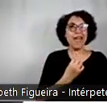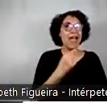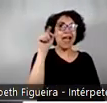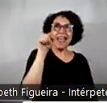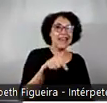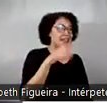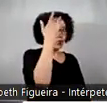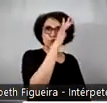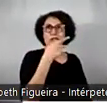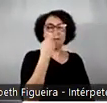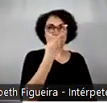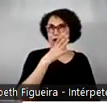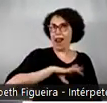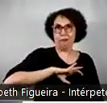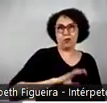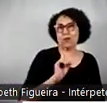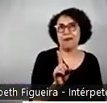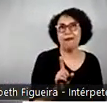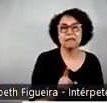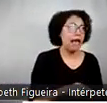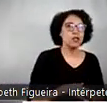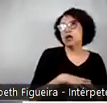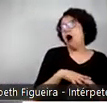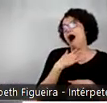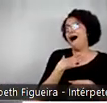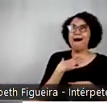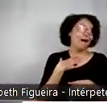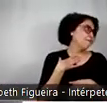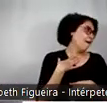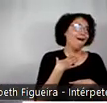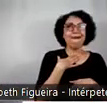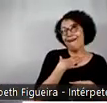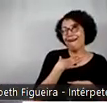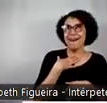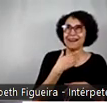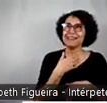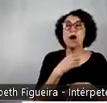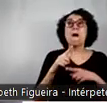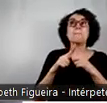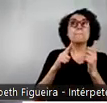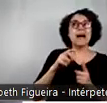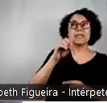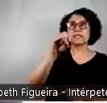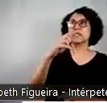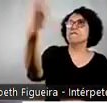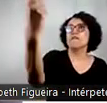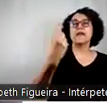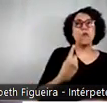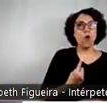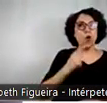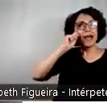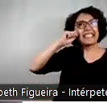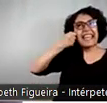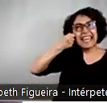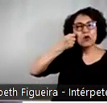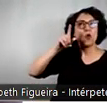por exemplo, falando inglês, não é tão legal assim quanto a pessoa branca que fala inglês, né? É um pouco isso de pensar nesse racismo,